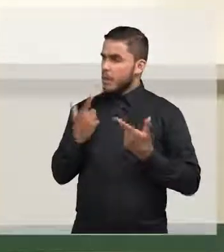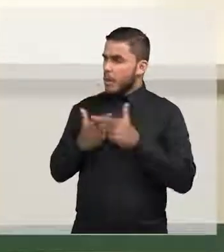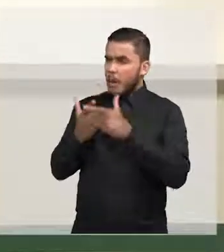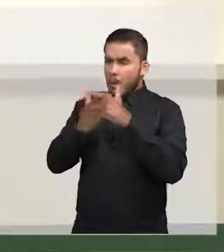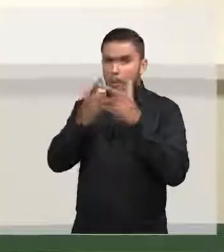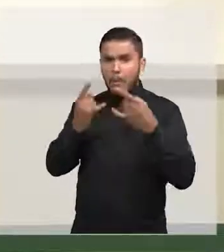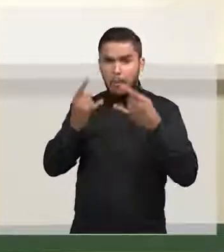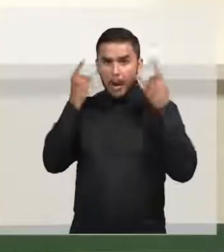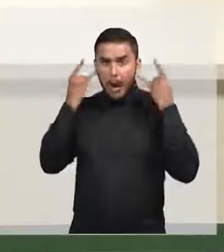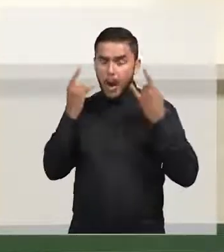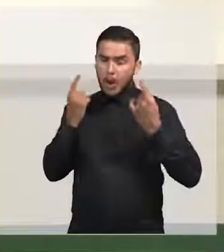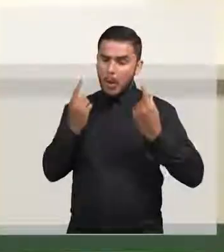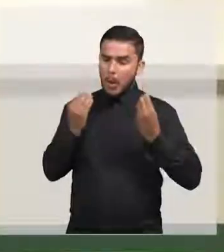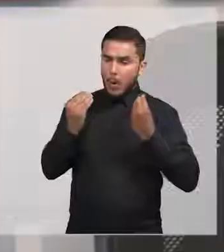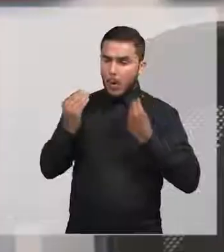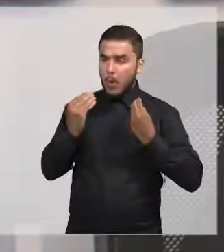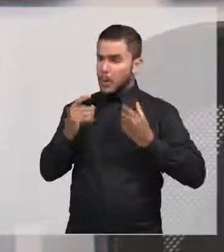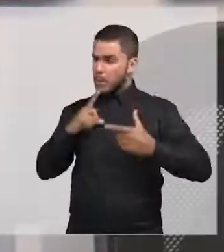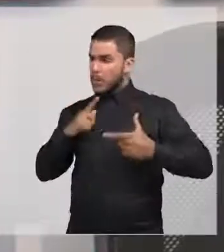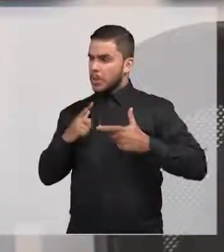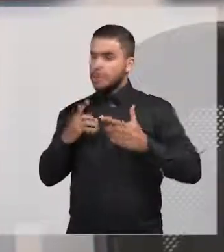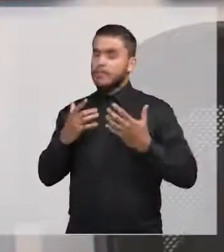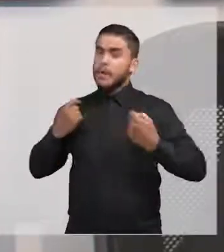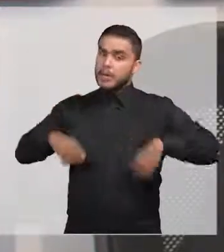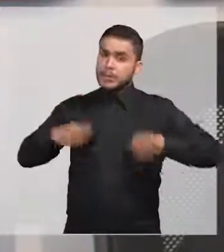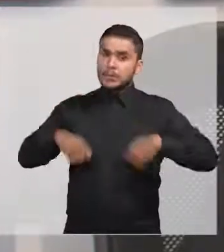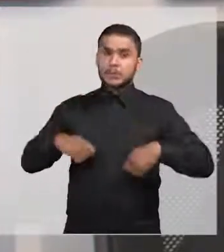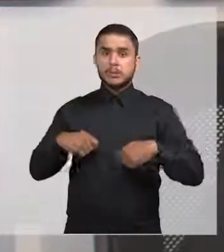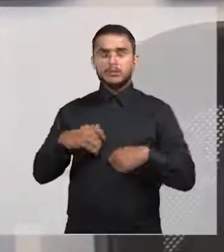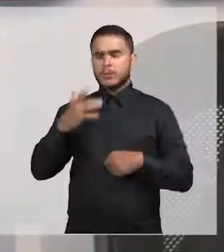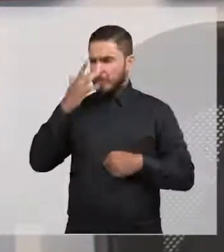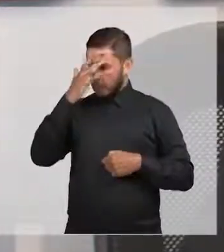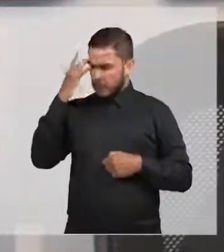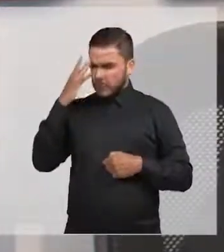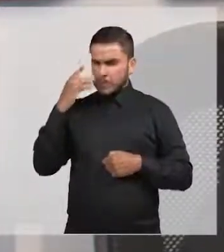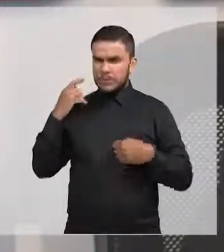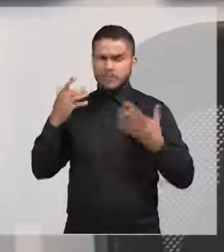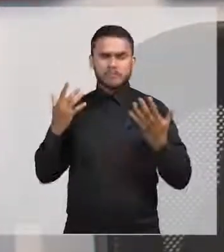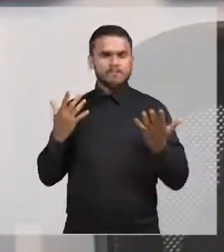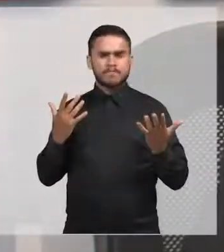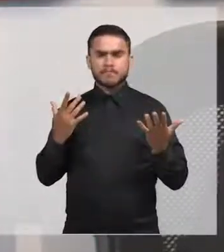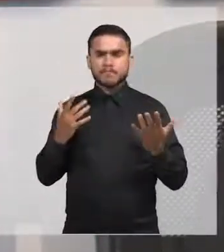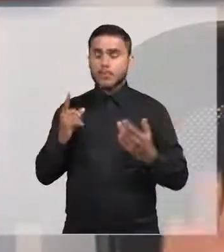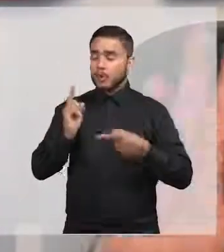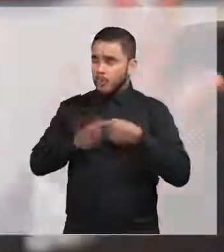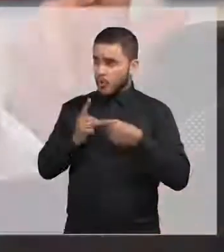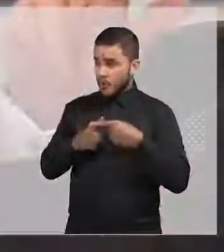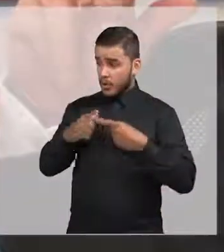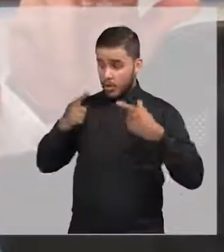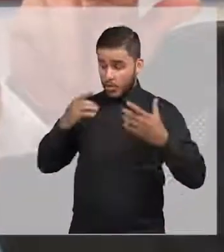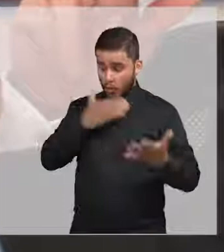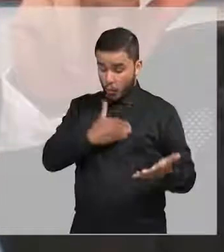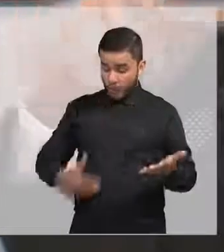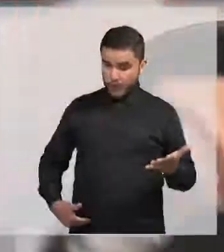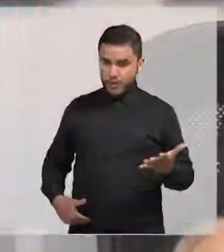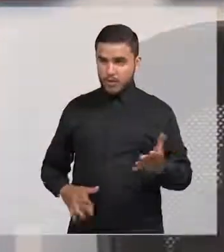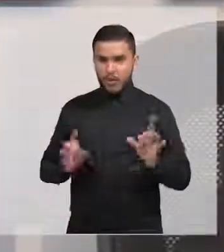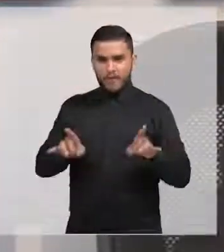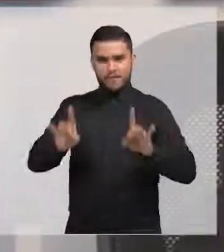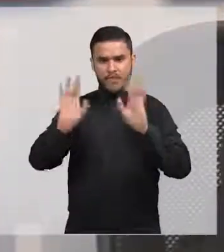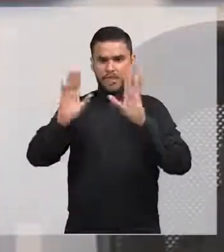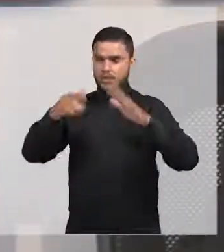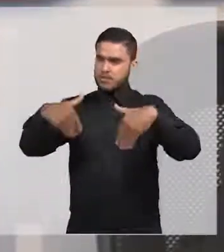não compreendiam aquilo, está entendendo? Porque as pessoas acham que o Estado mínimo, entre